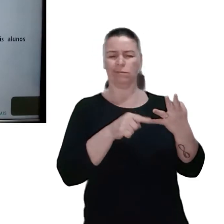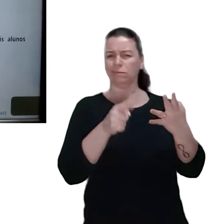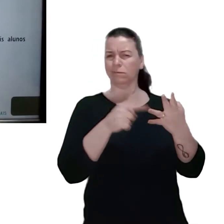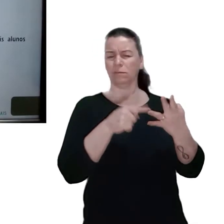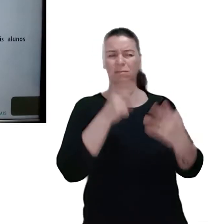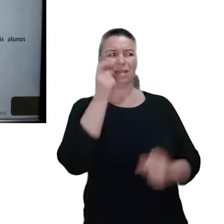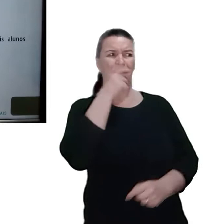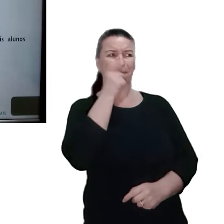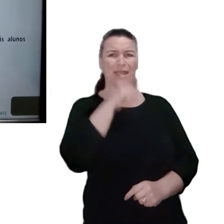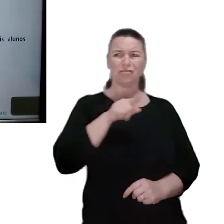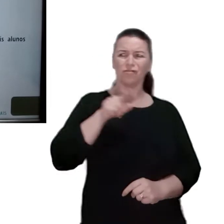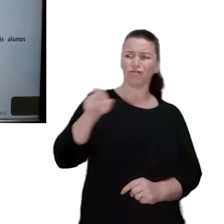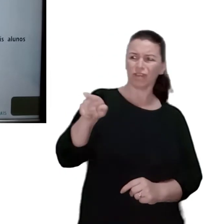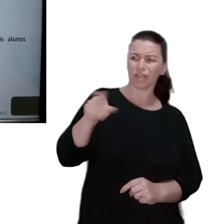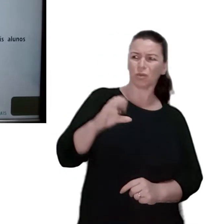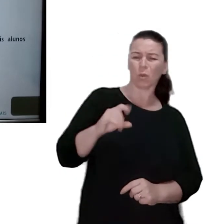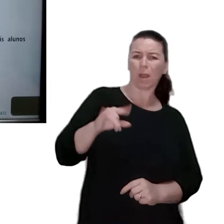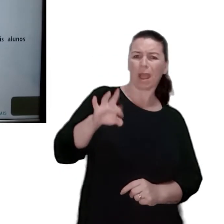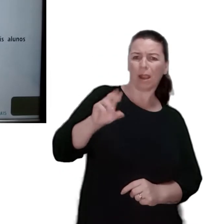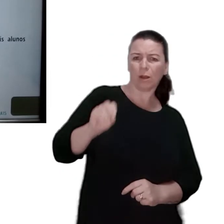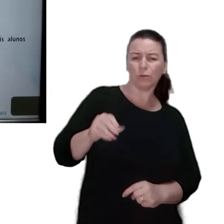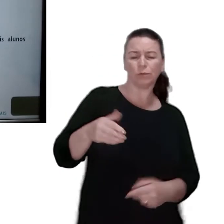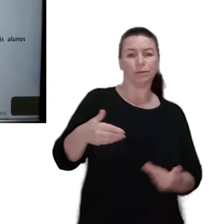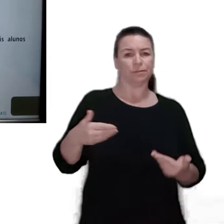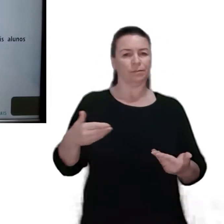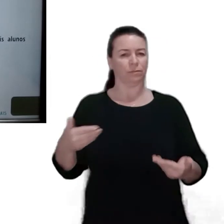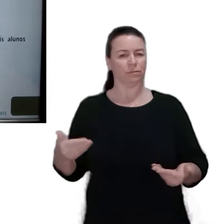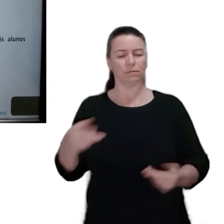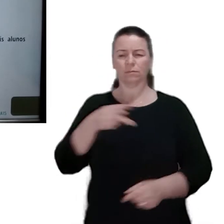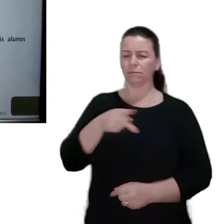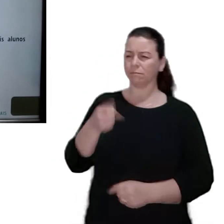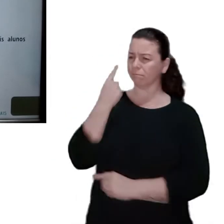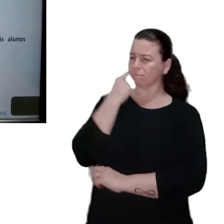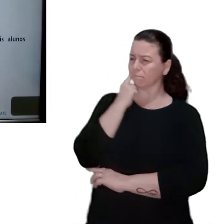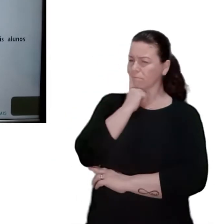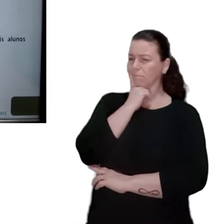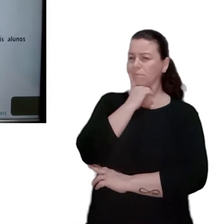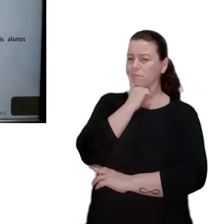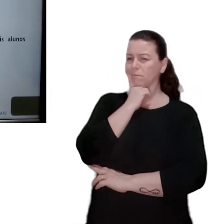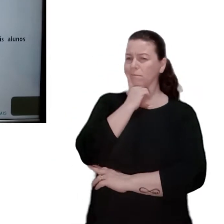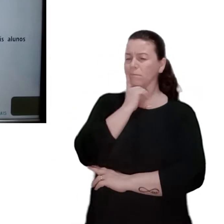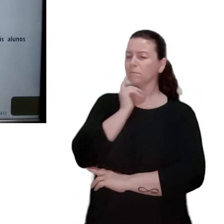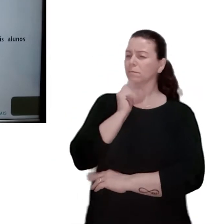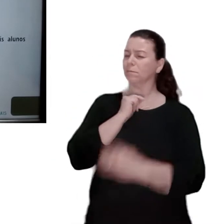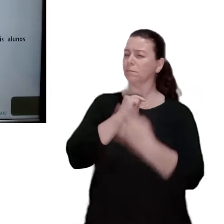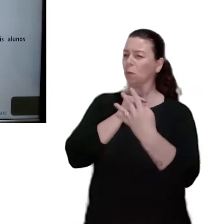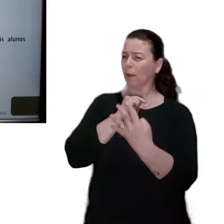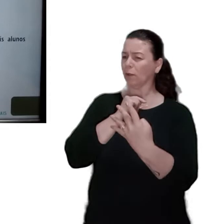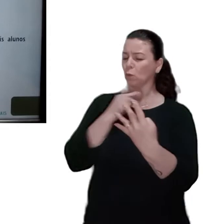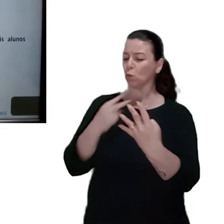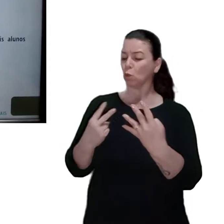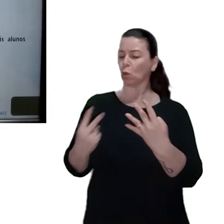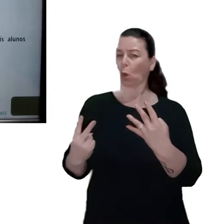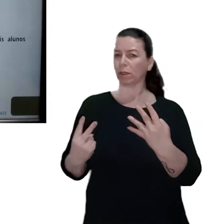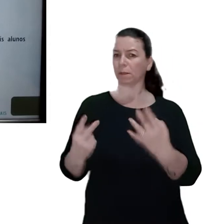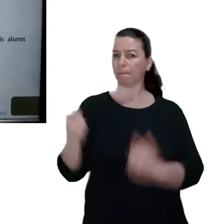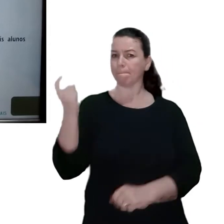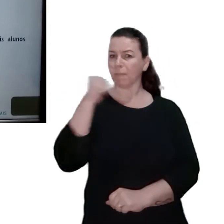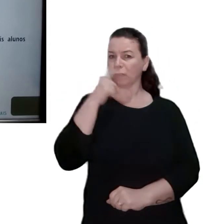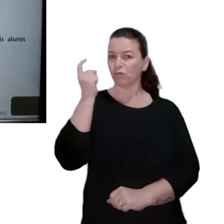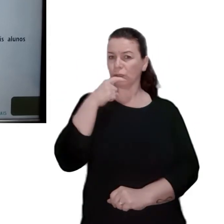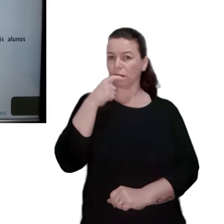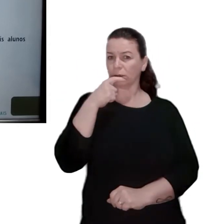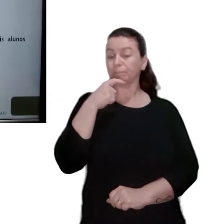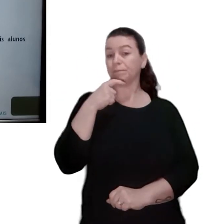desses 4 alunos que fez a caricatura, e que exatamente 2 alunos mentiram para o professor em suas afirmações,